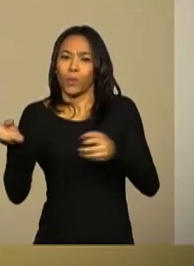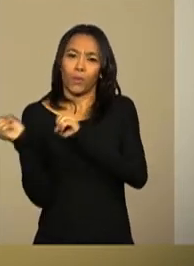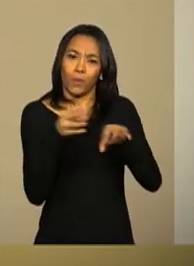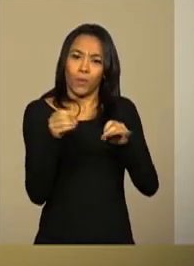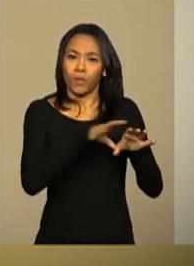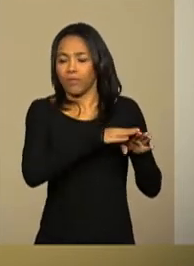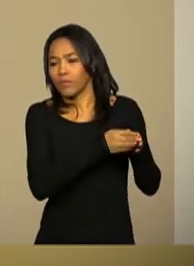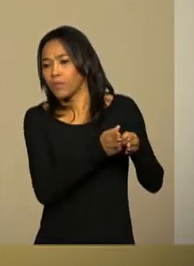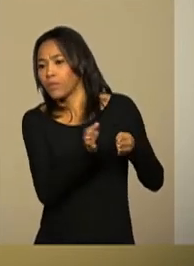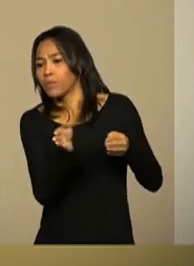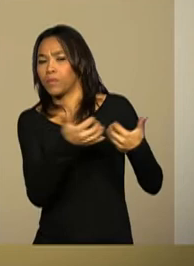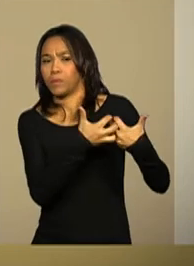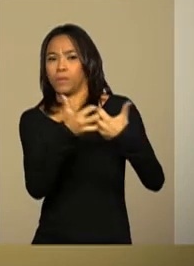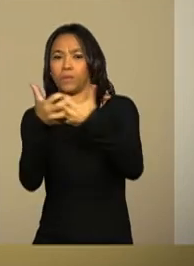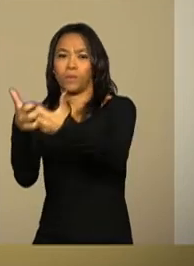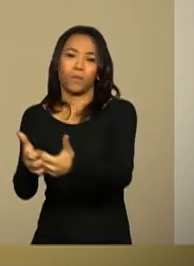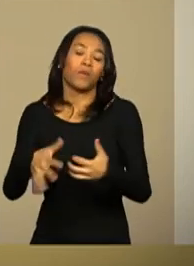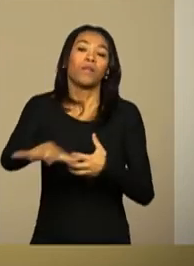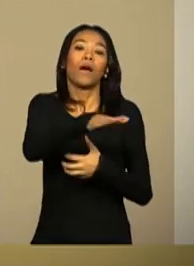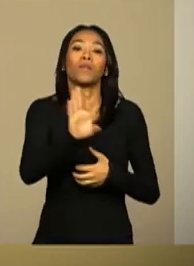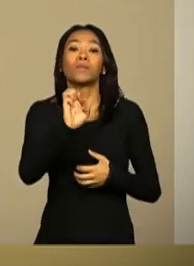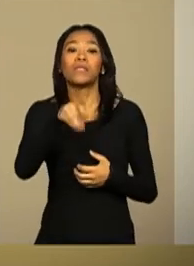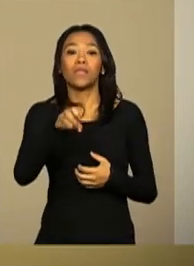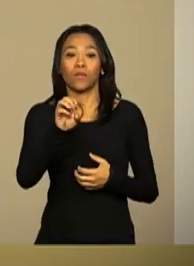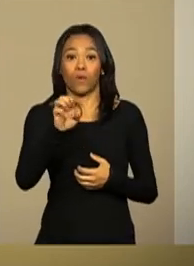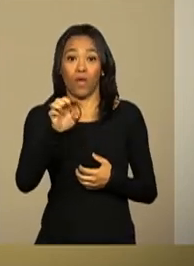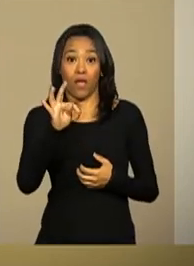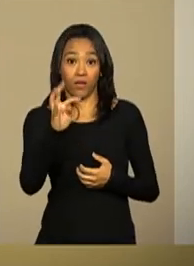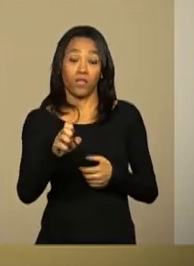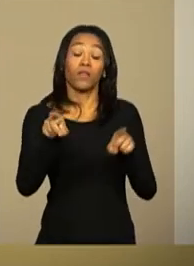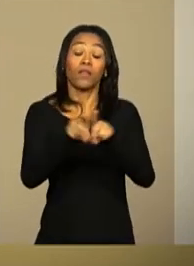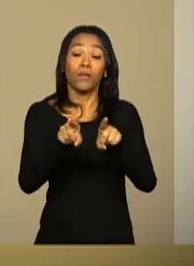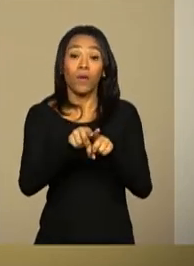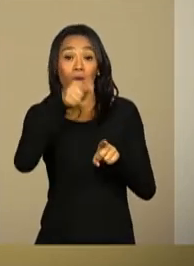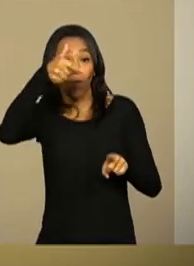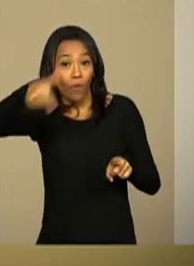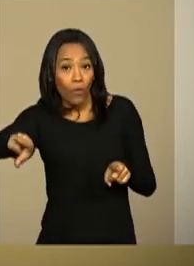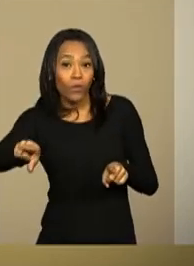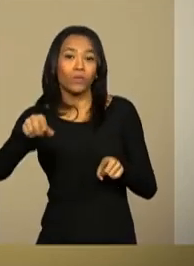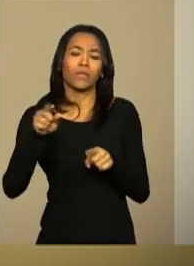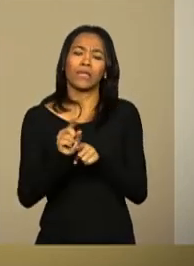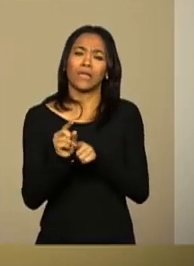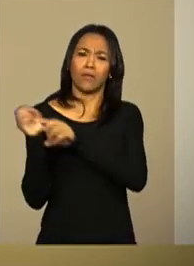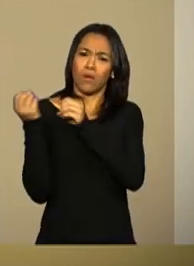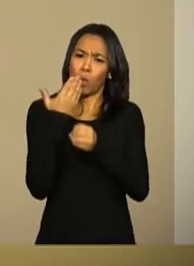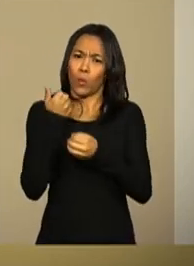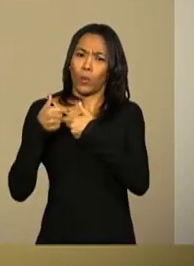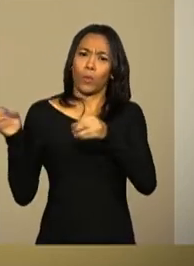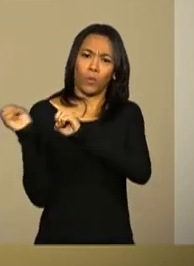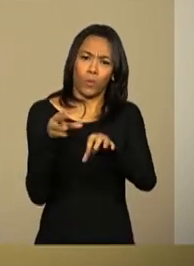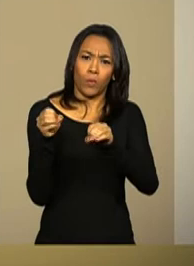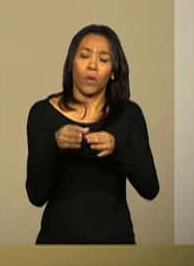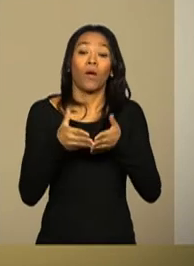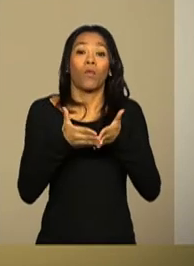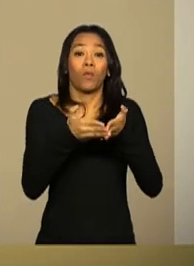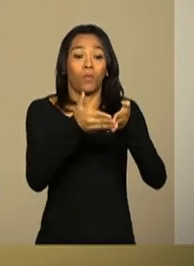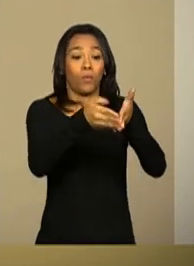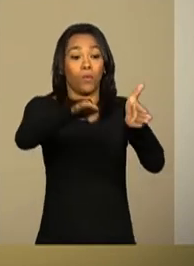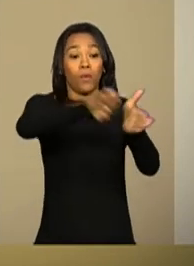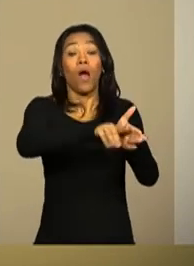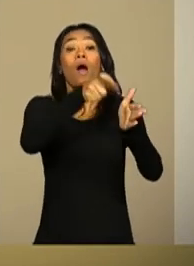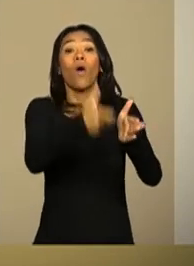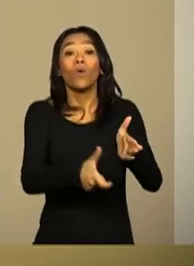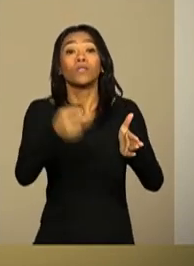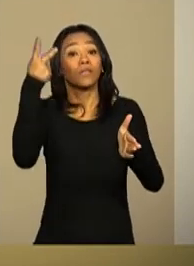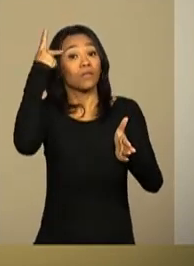centro-oeste Além disso este ano fizemos o acompanhamento completo da safra escoados pelo porto de Santos lá em